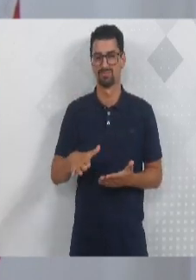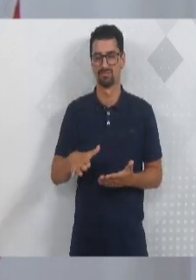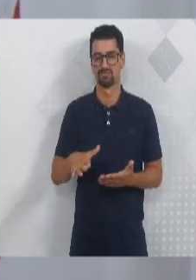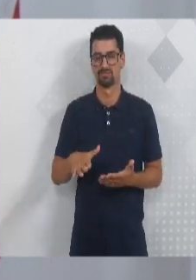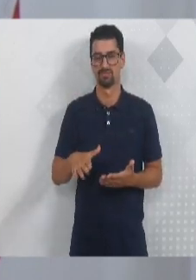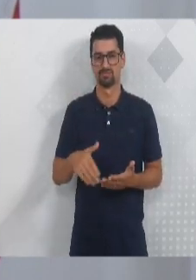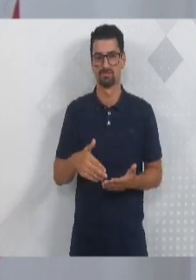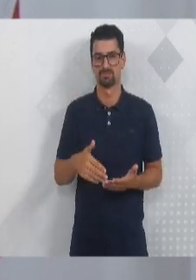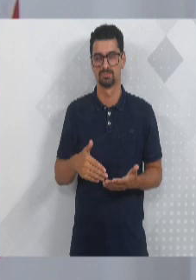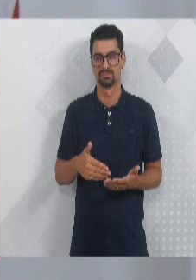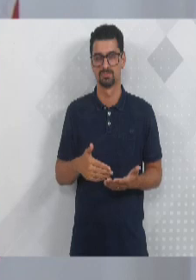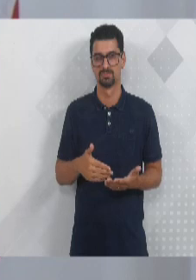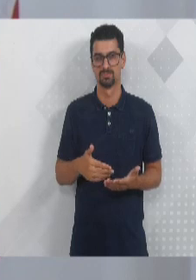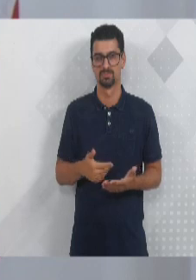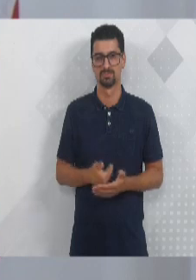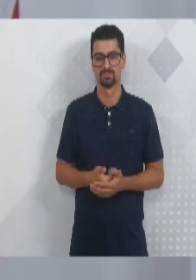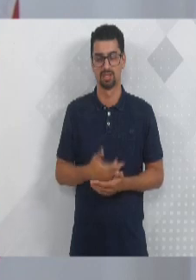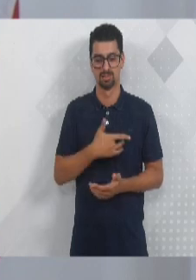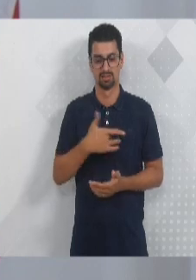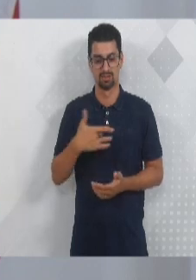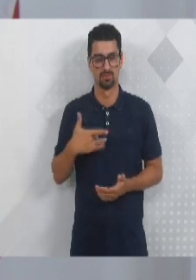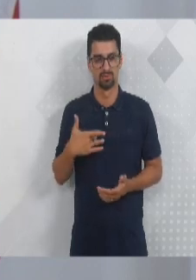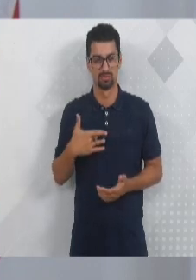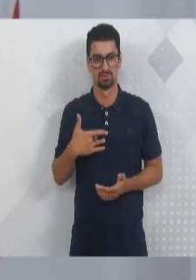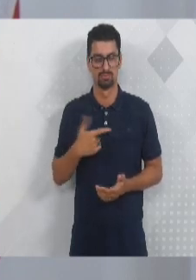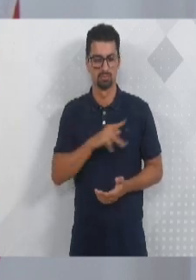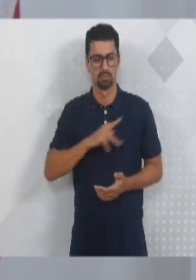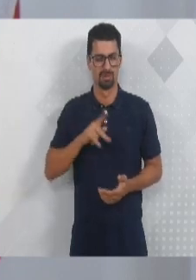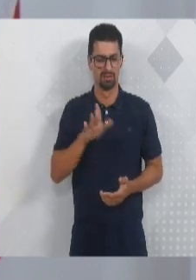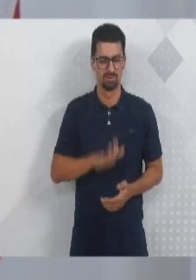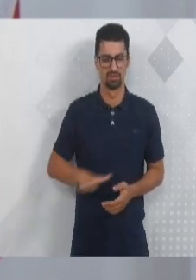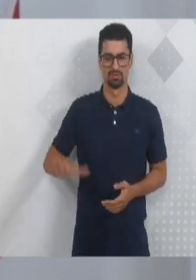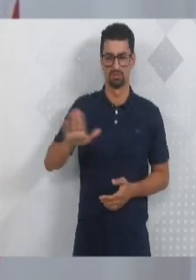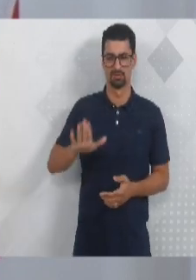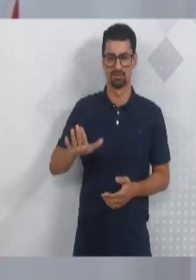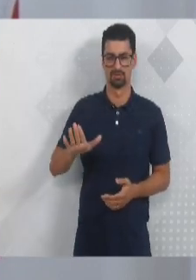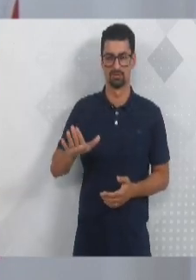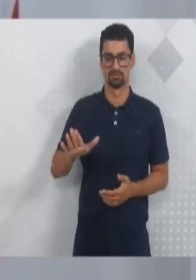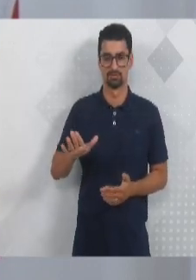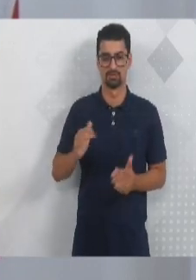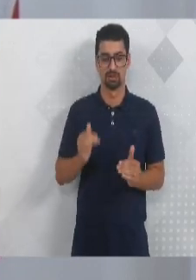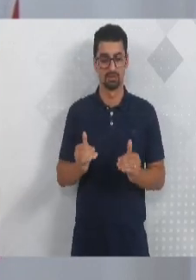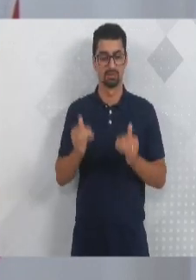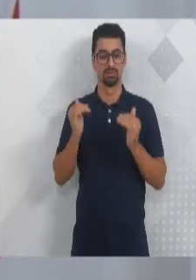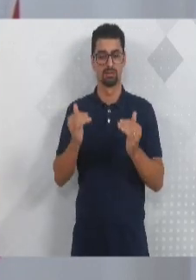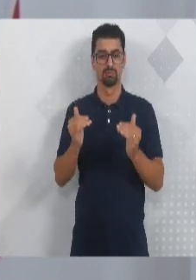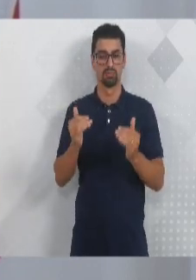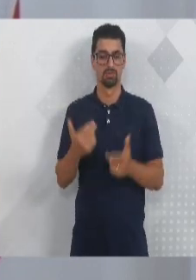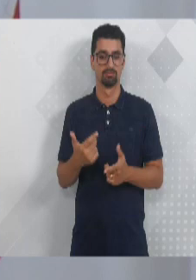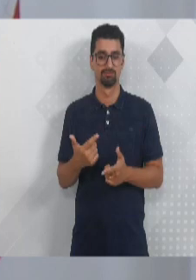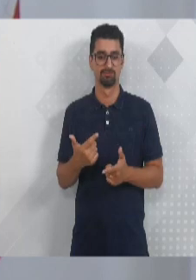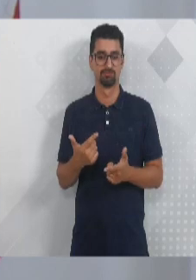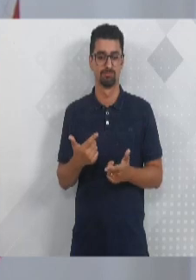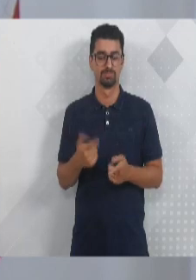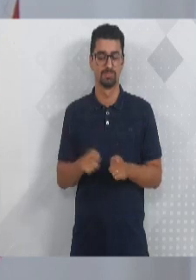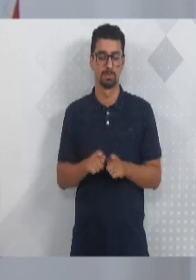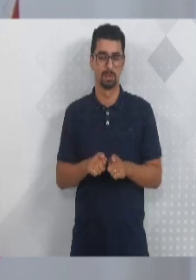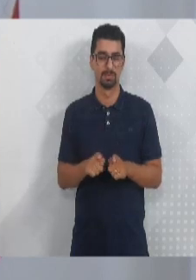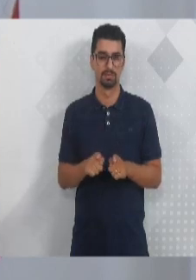das da da Saúde Pública mas sobretudo sobretudo da situação